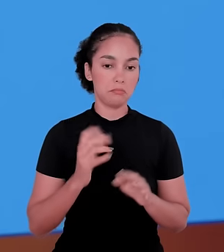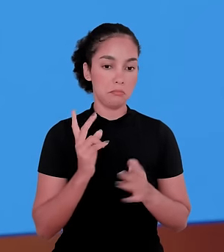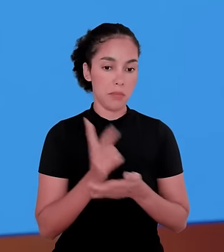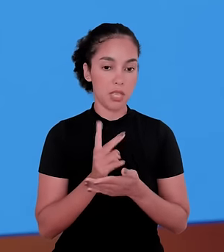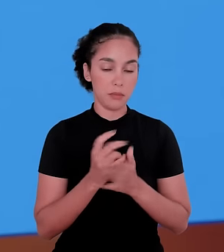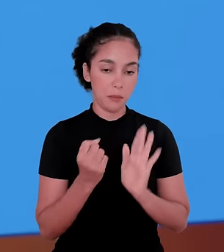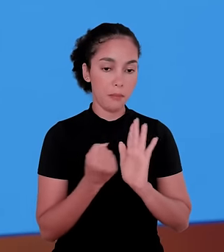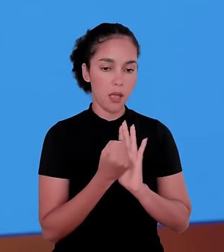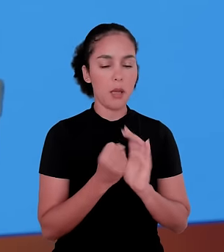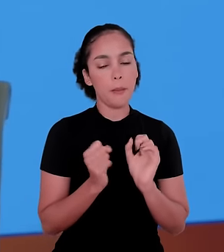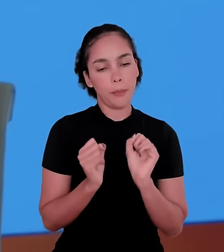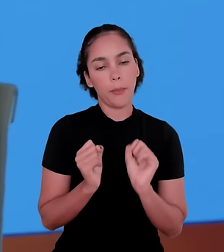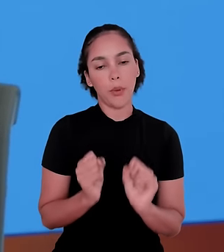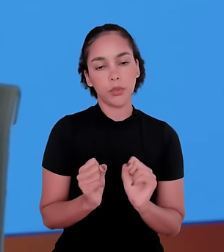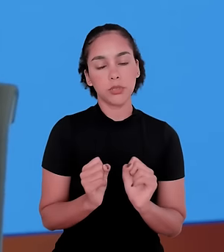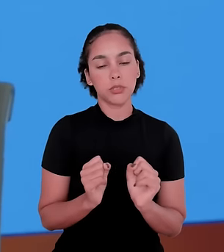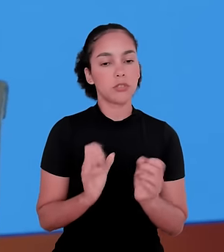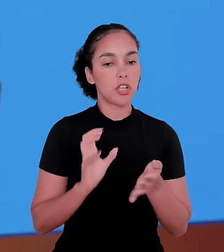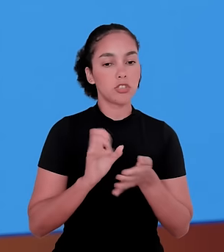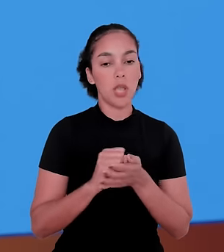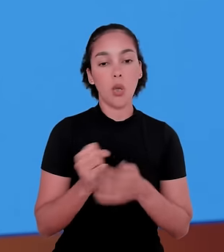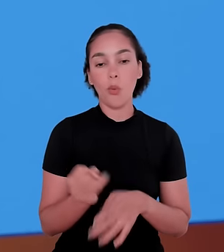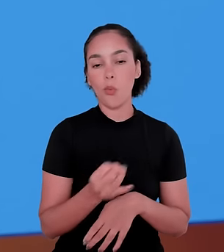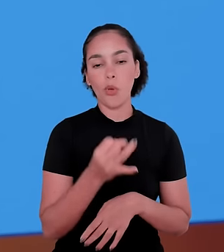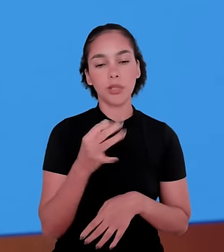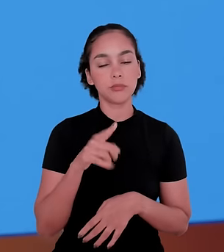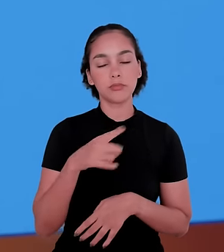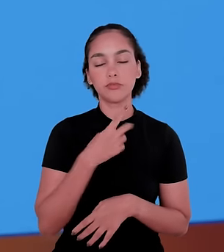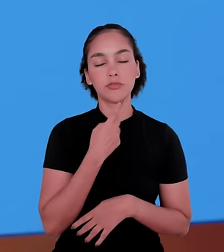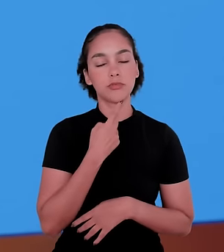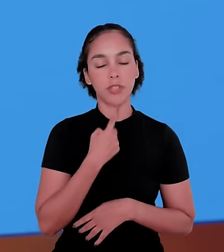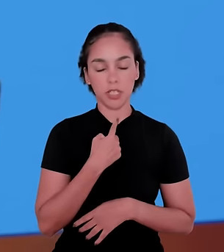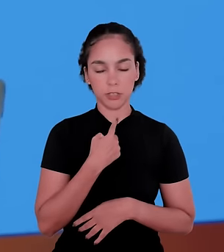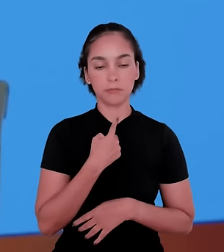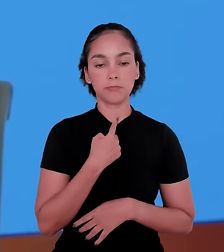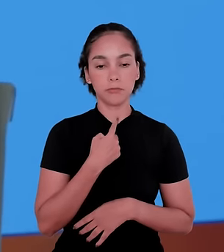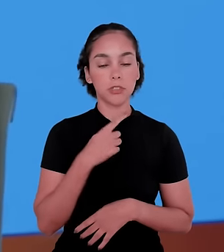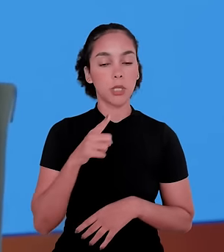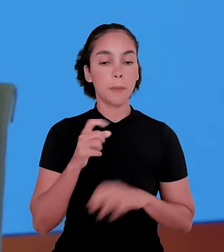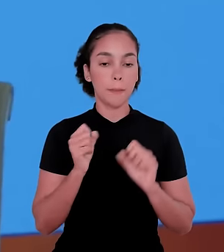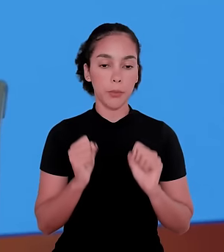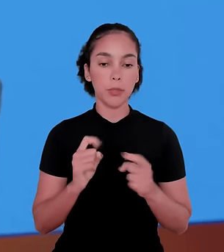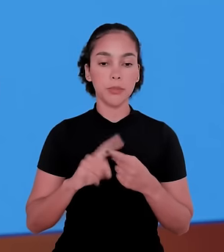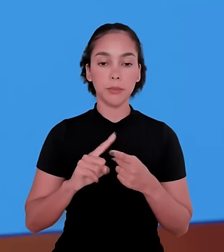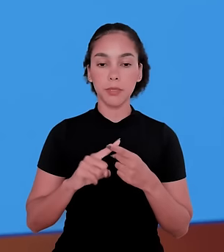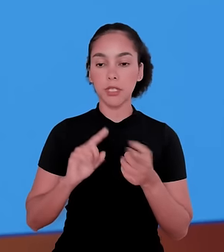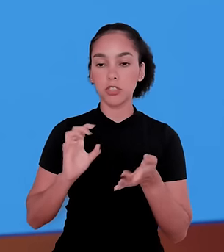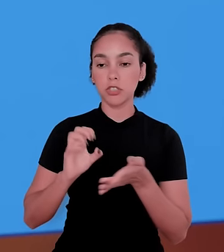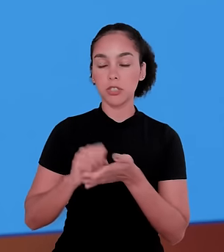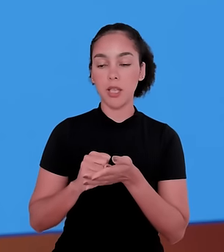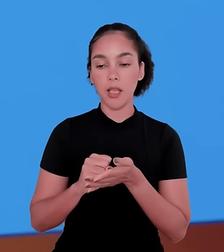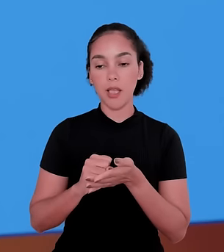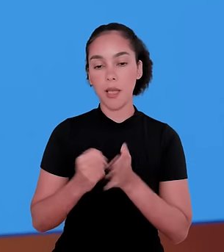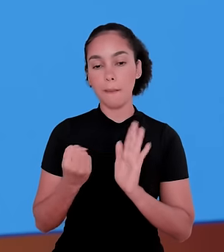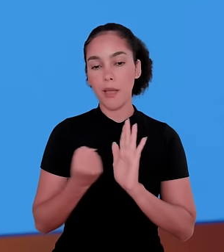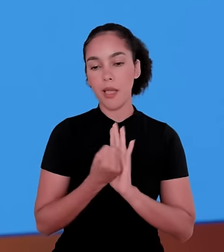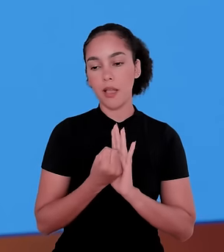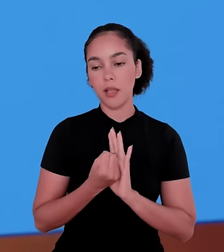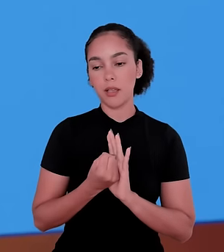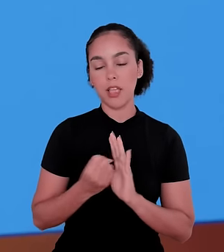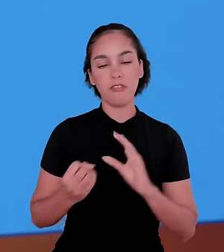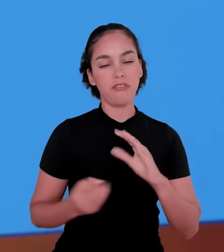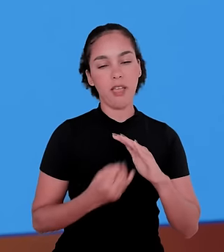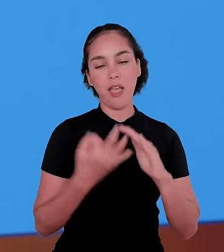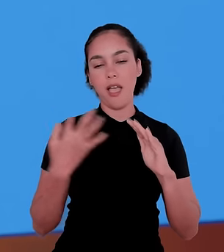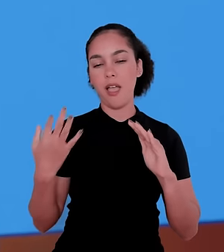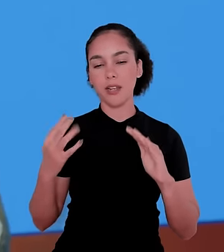marca você pode né Você pode registrar quantas marcas você quiser e você pode até registrar aquela marca várias vezes